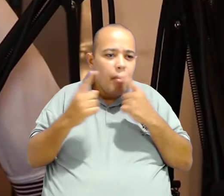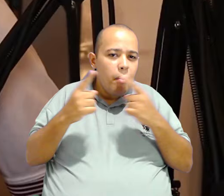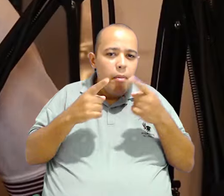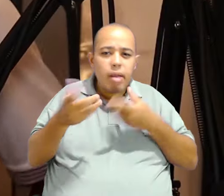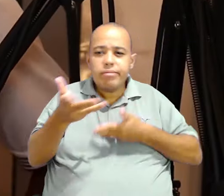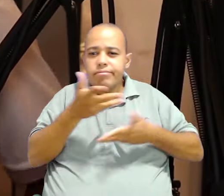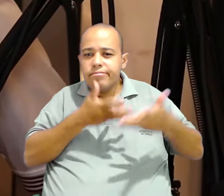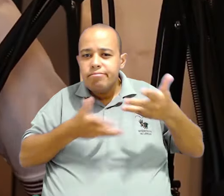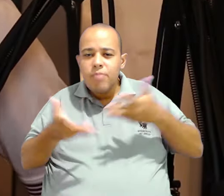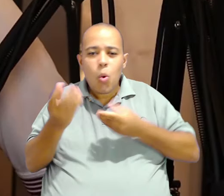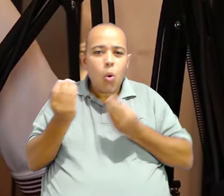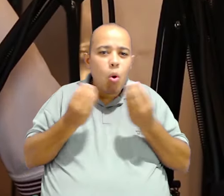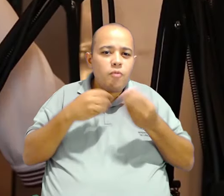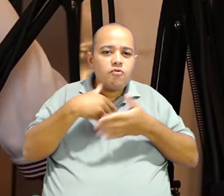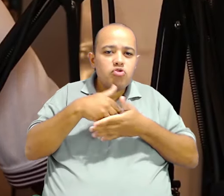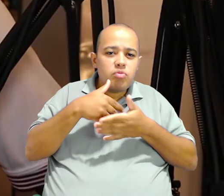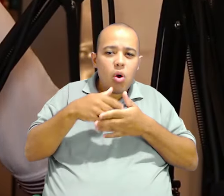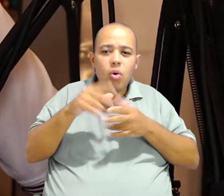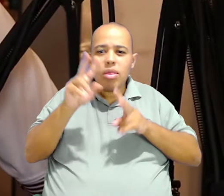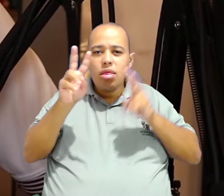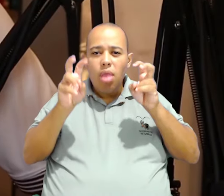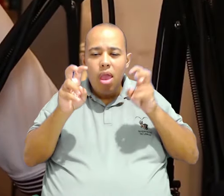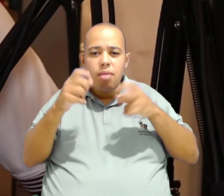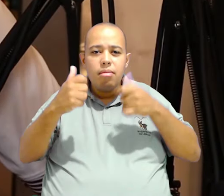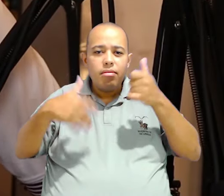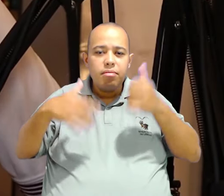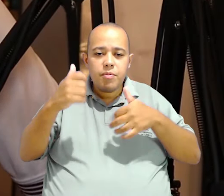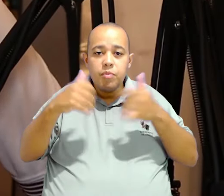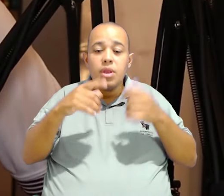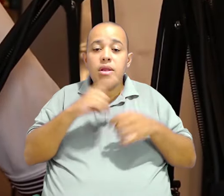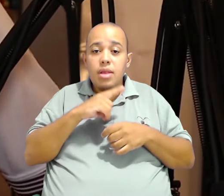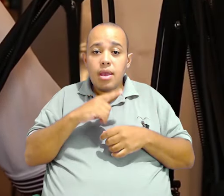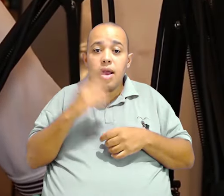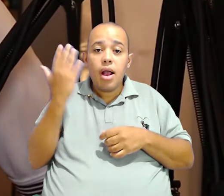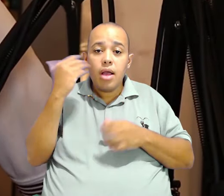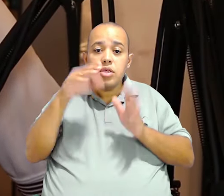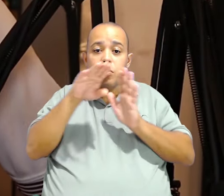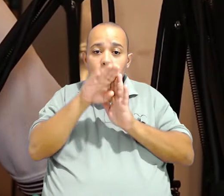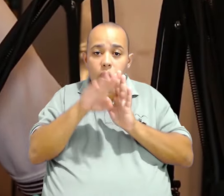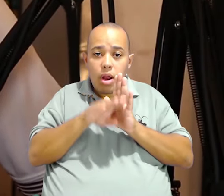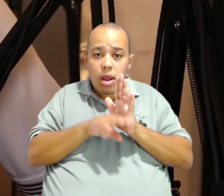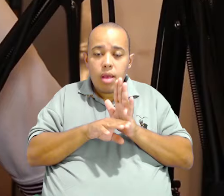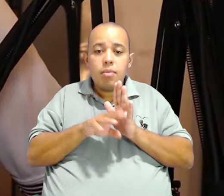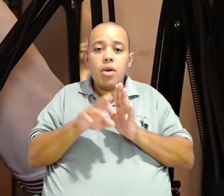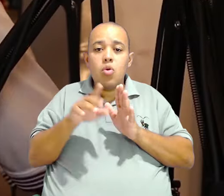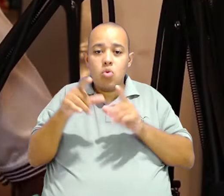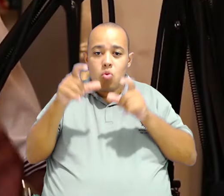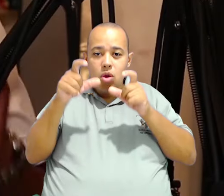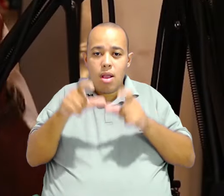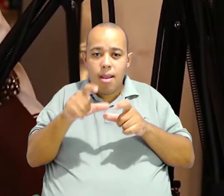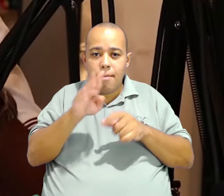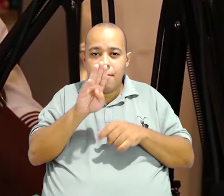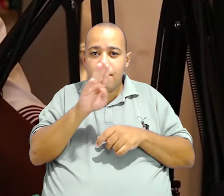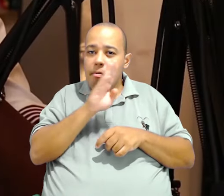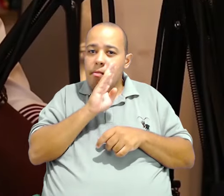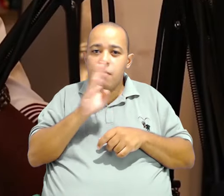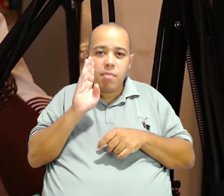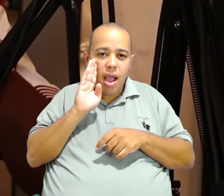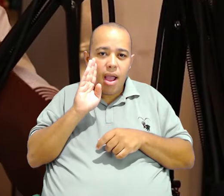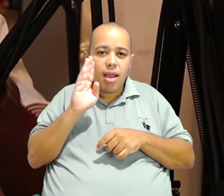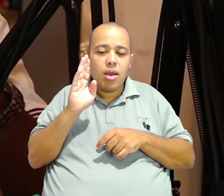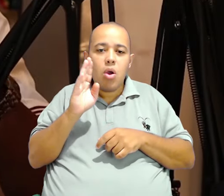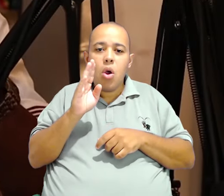chamada Apetite de Bola. Aí, parada onde, no bar. Era no bar do Davi, era lá no Copa 70. Apetite de